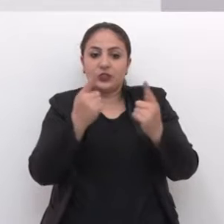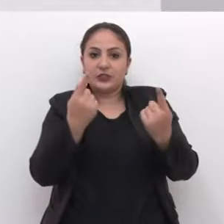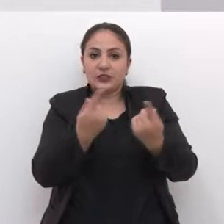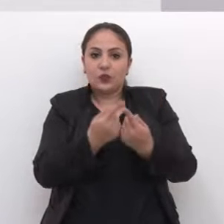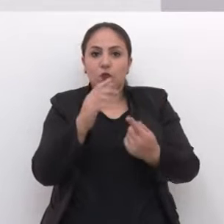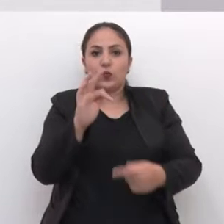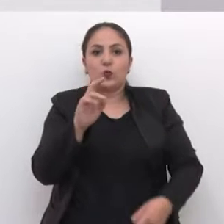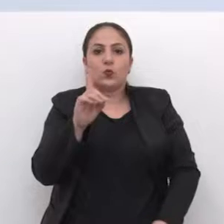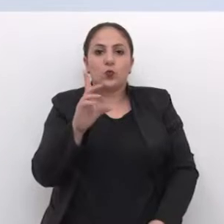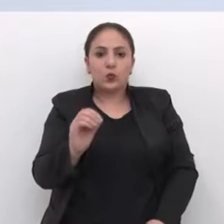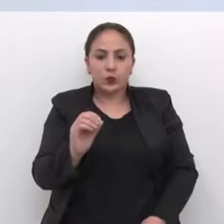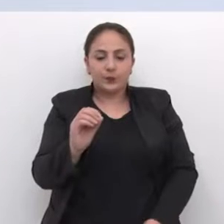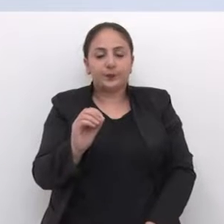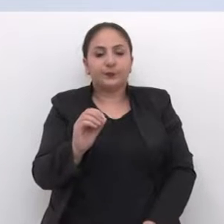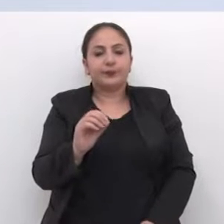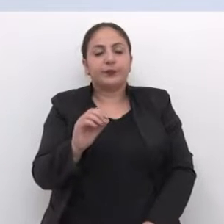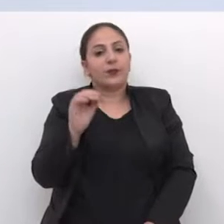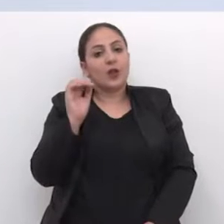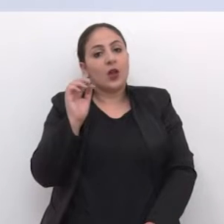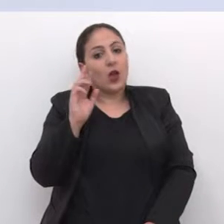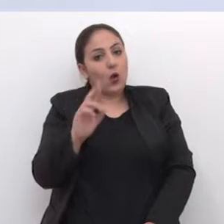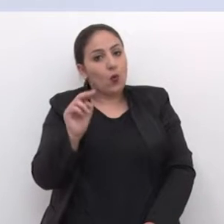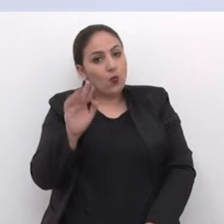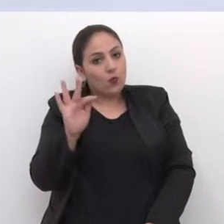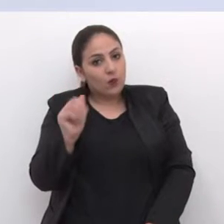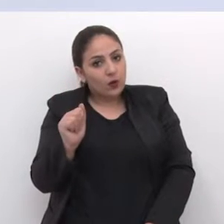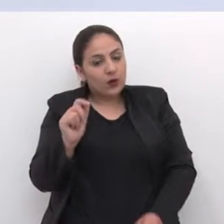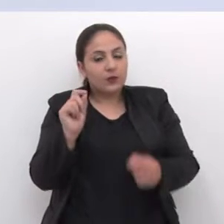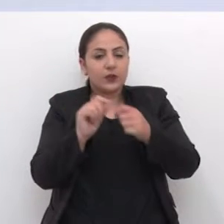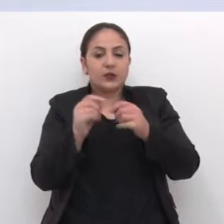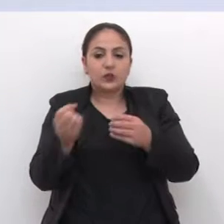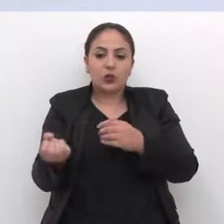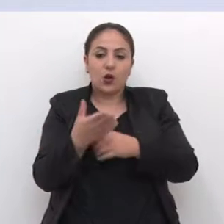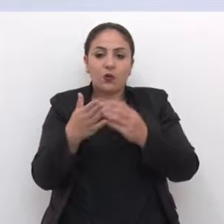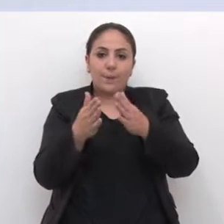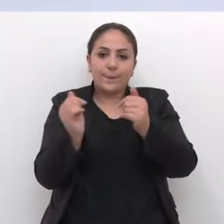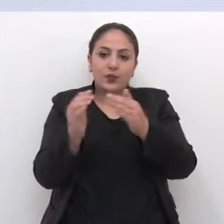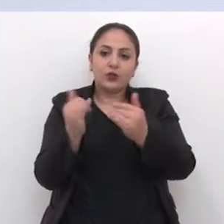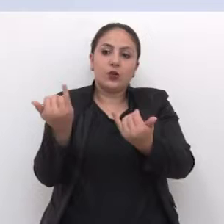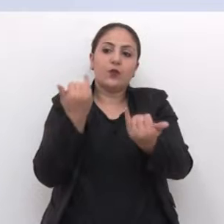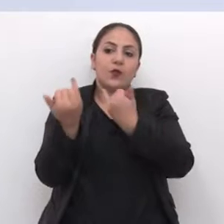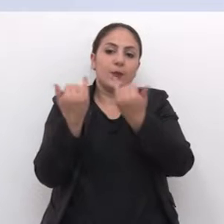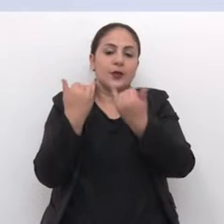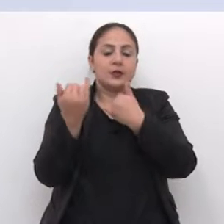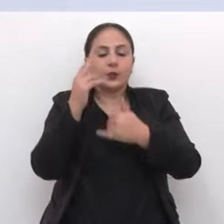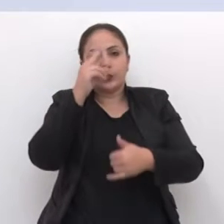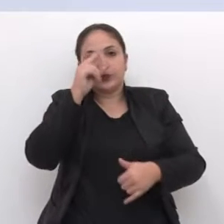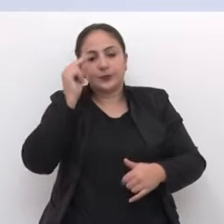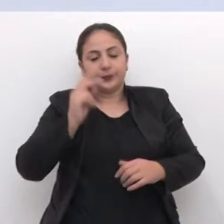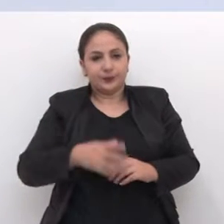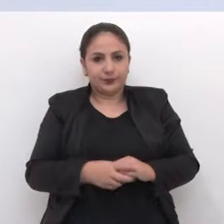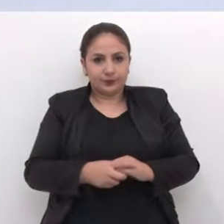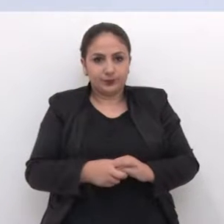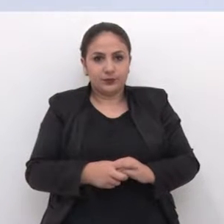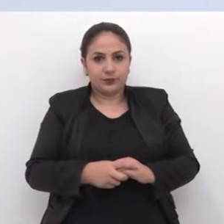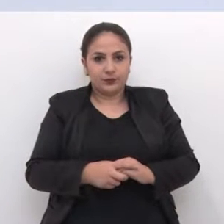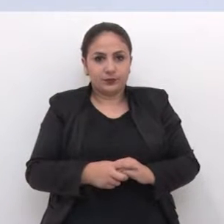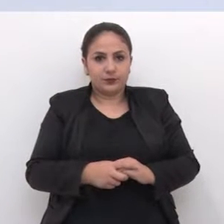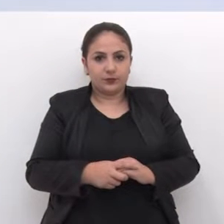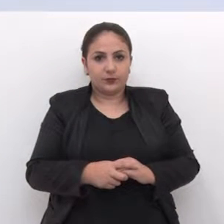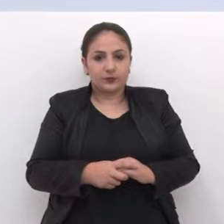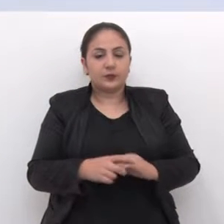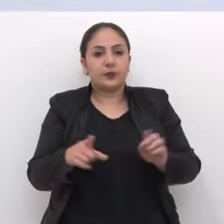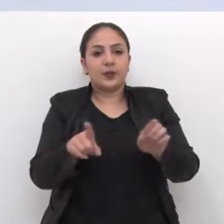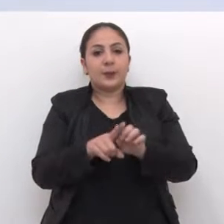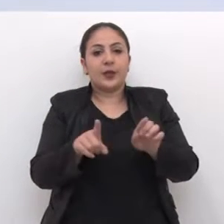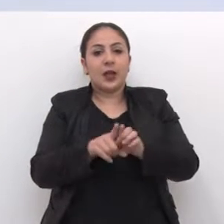uma gestão do fundo. Cláudio Rufa Soldá encaminha novos pedidos de informações ao Executivo. Um